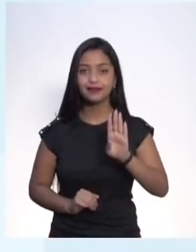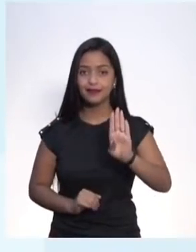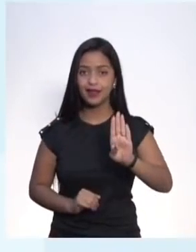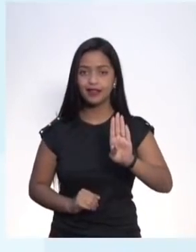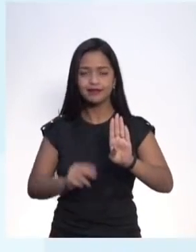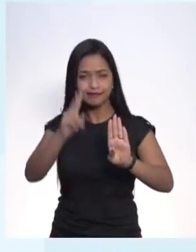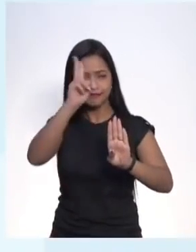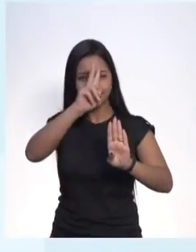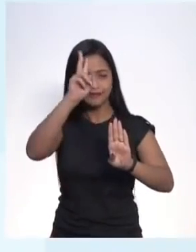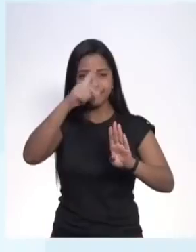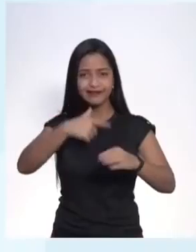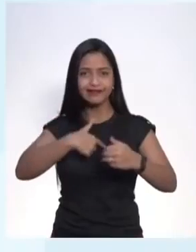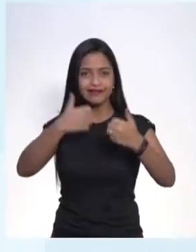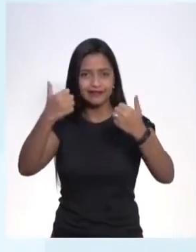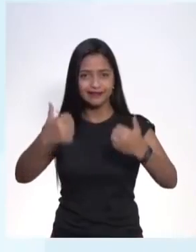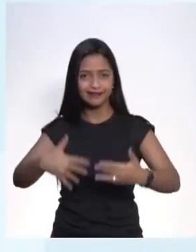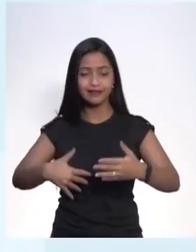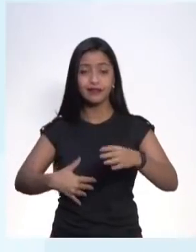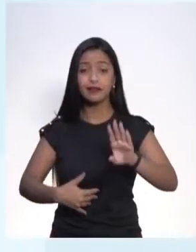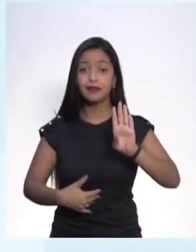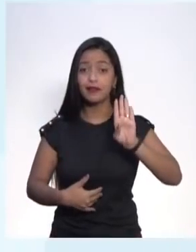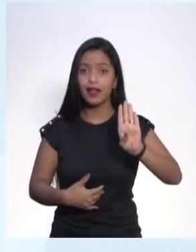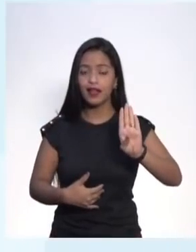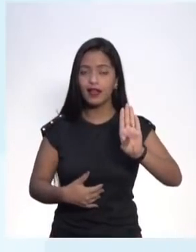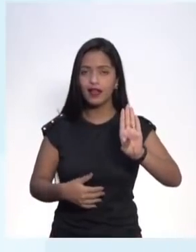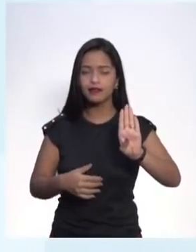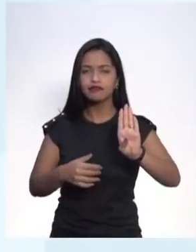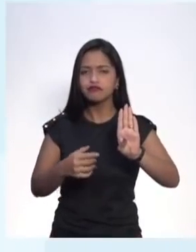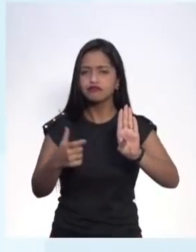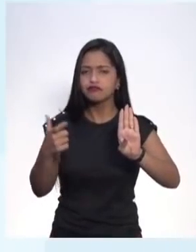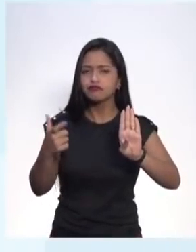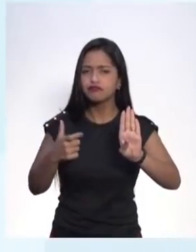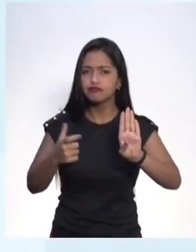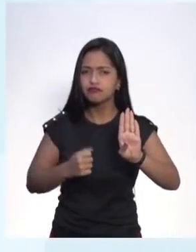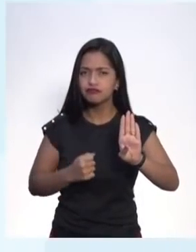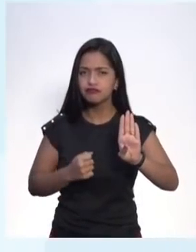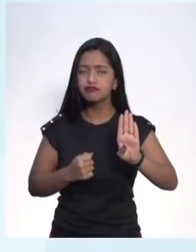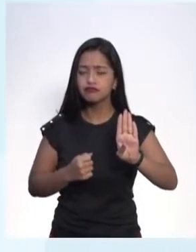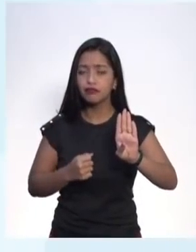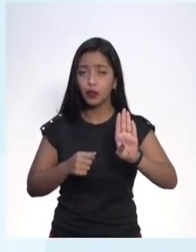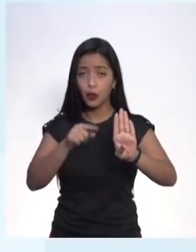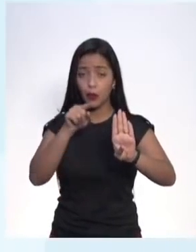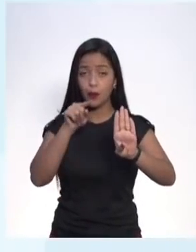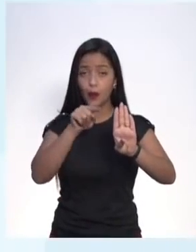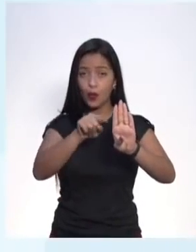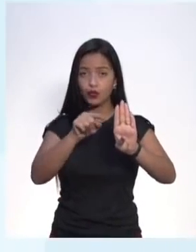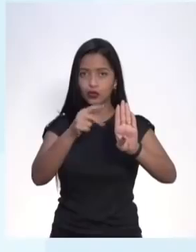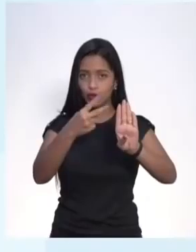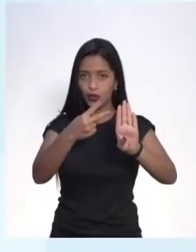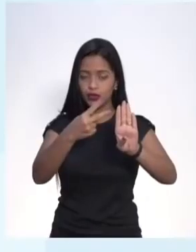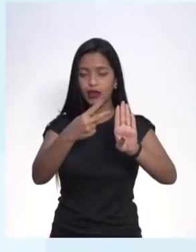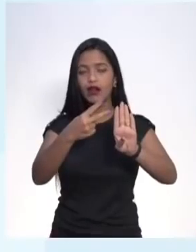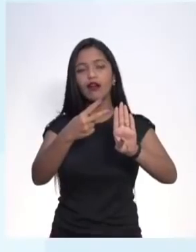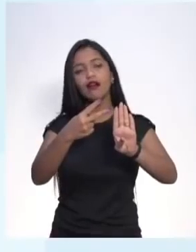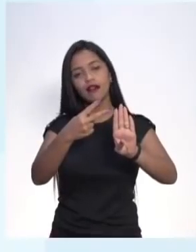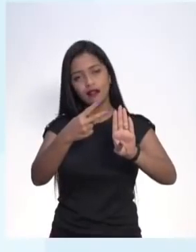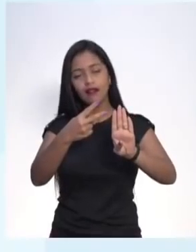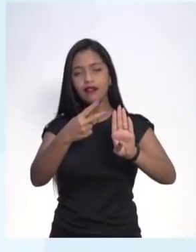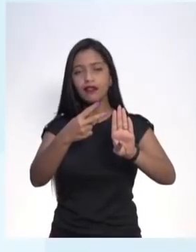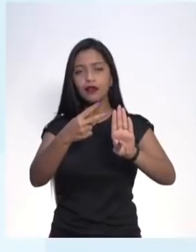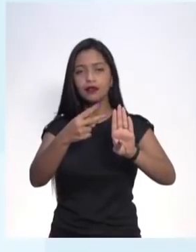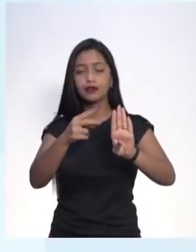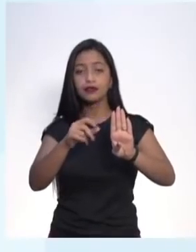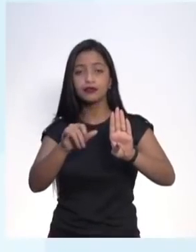início da aula, né? Ele está sobre o ponto. Eu sei que o ponto é 2, então, consecutivamente, o